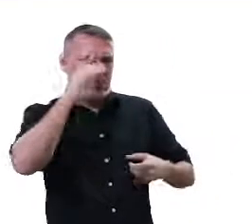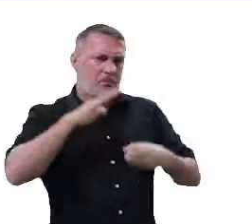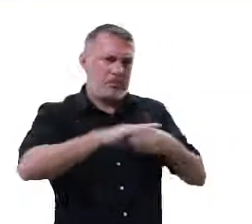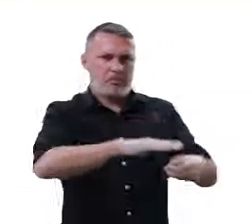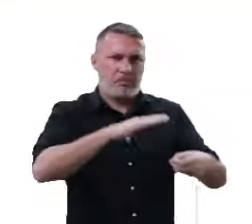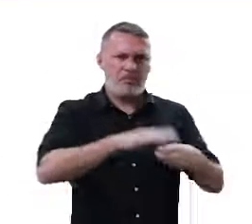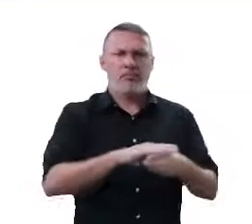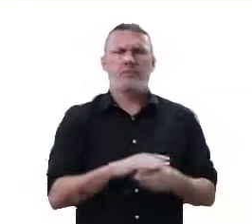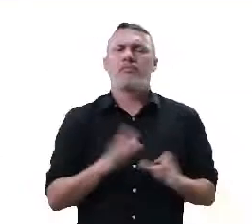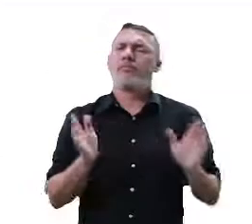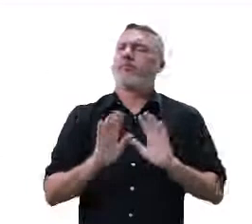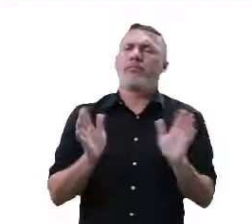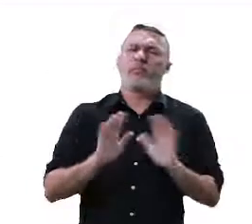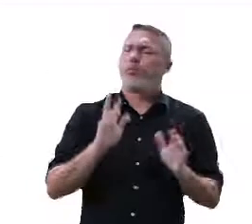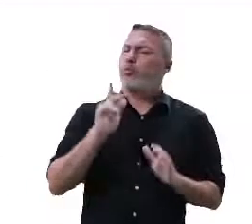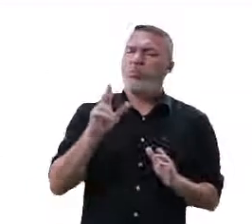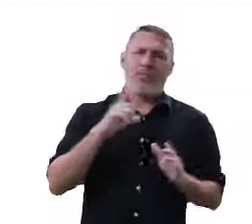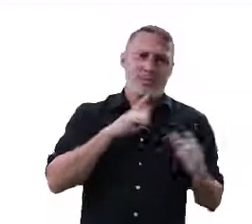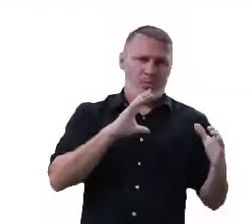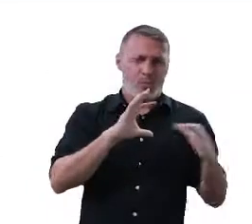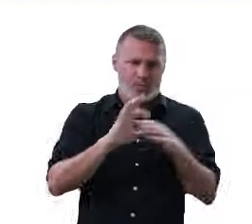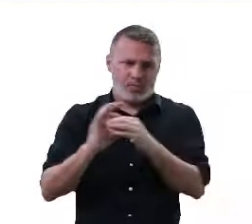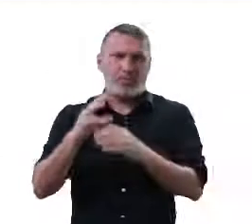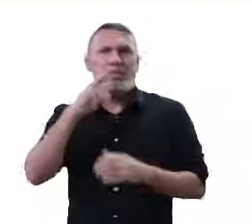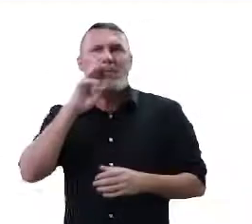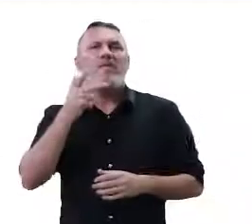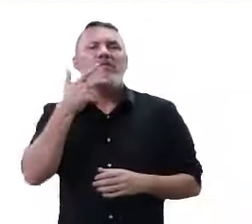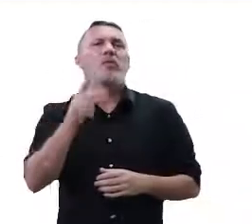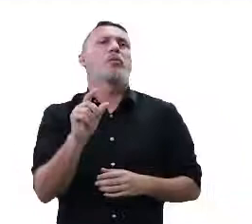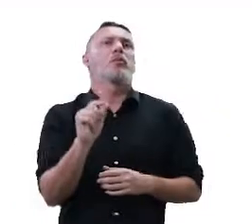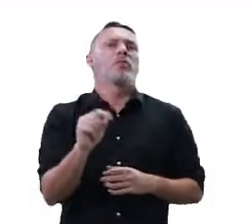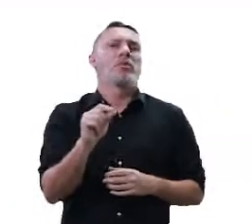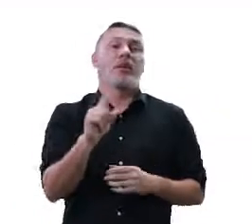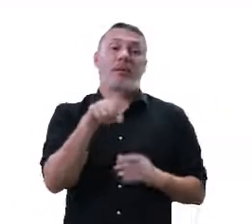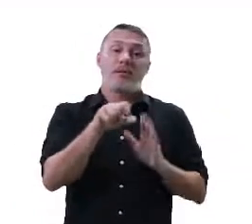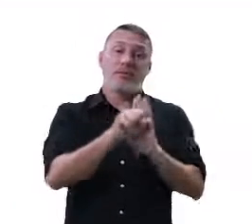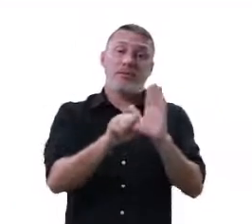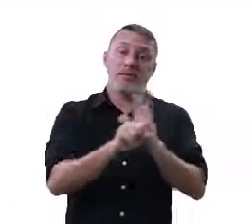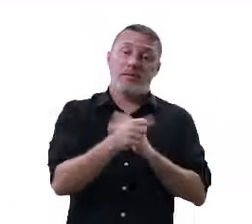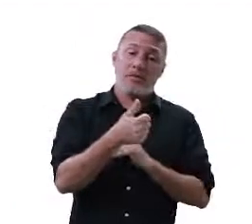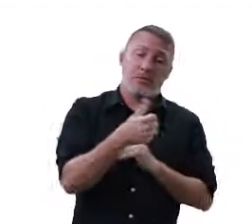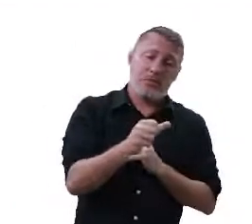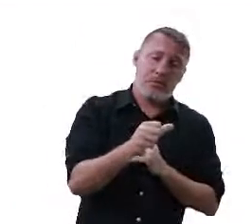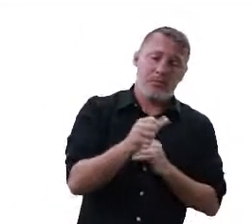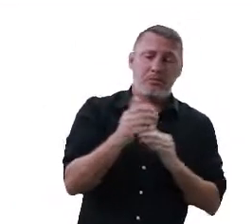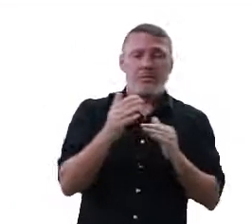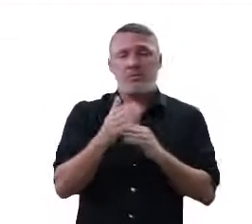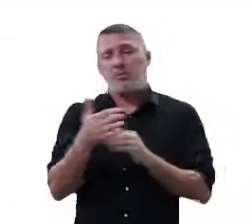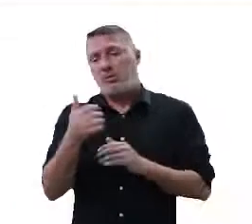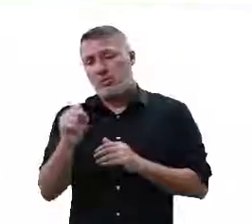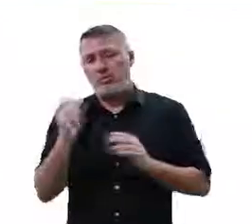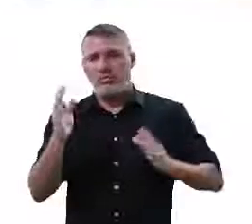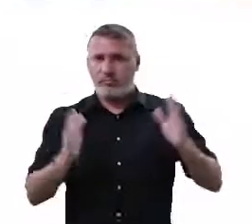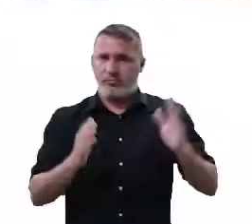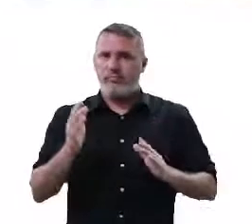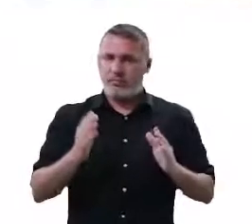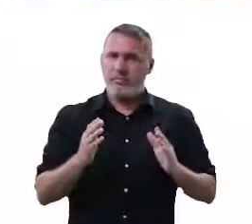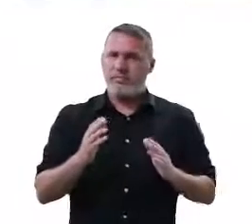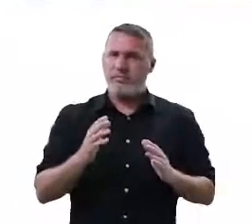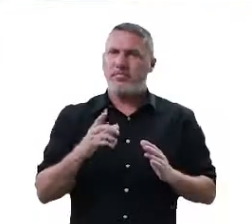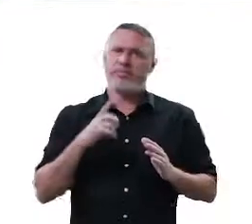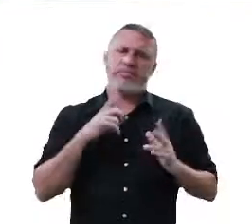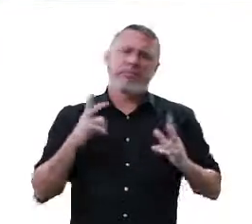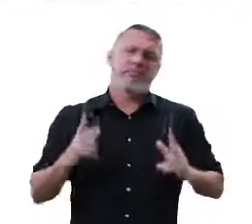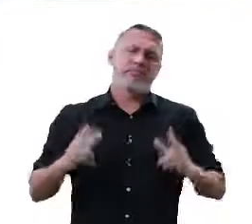repressão? Não, você não tem, né, nesse contexto, ele está se referindo ao século XVI até o século XVIII. Então, é